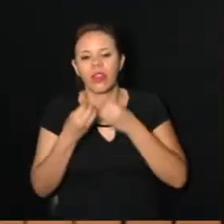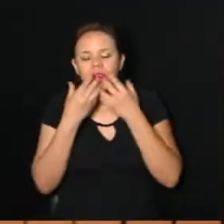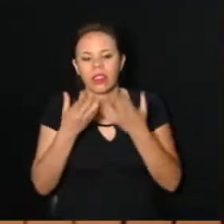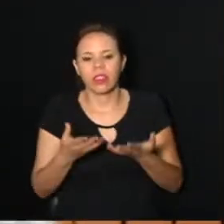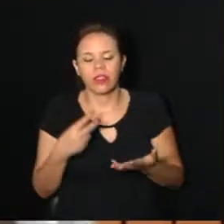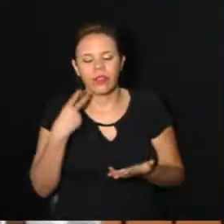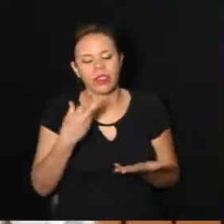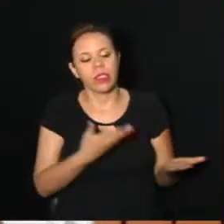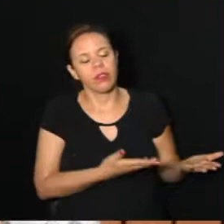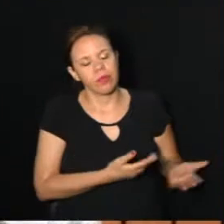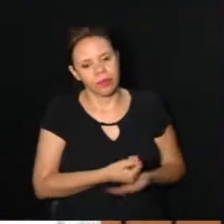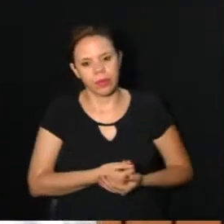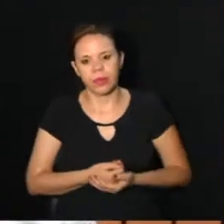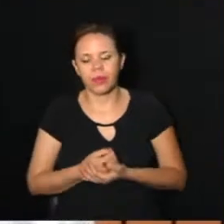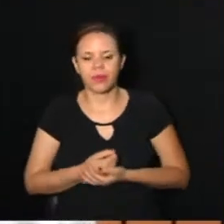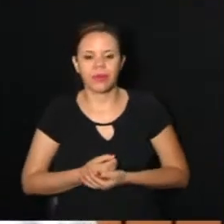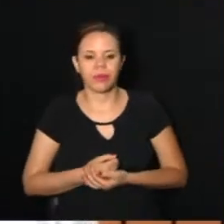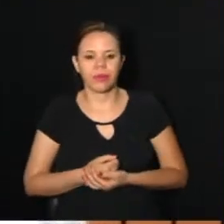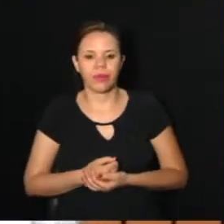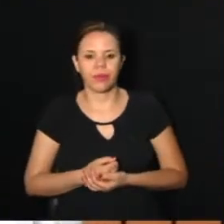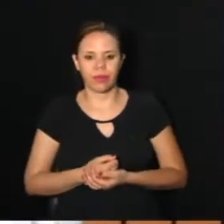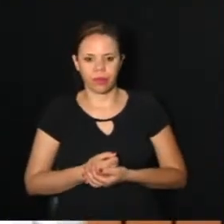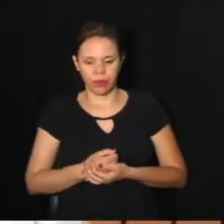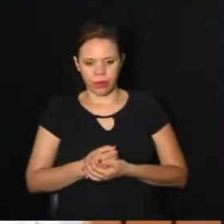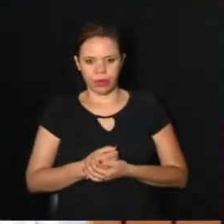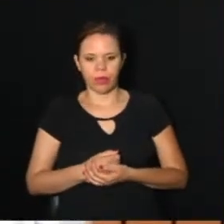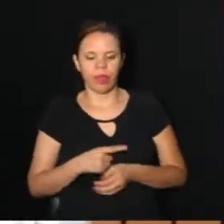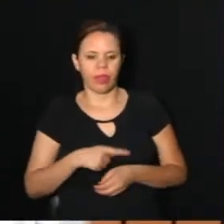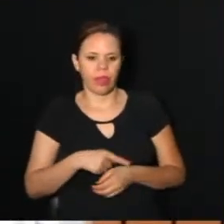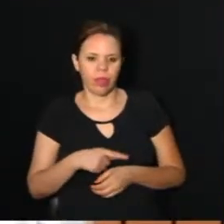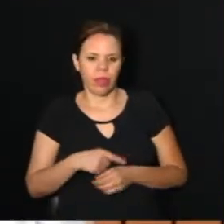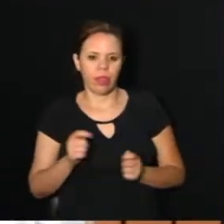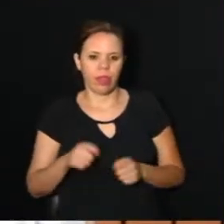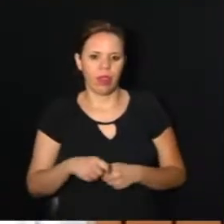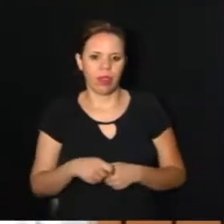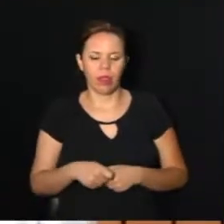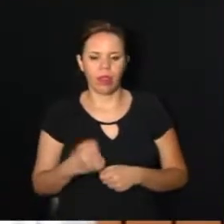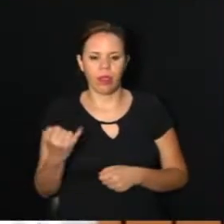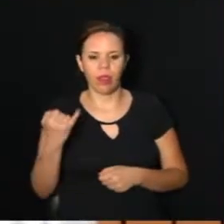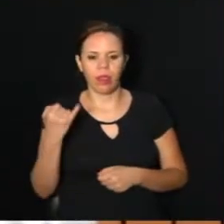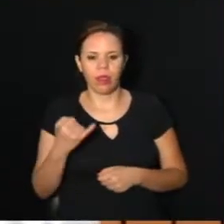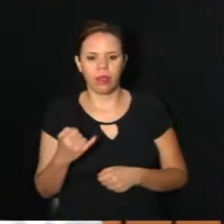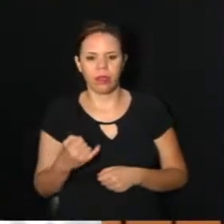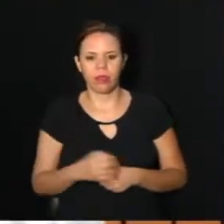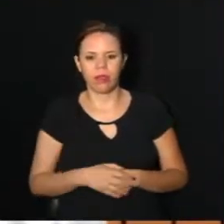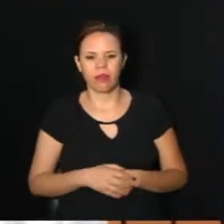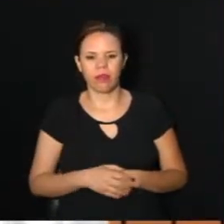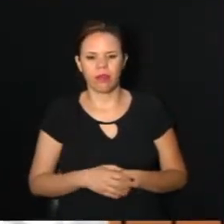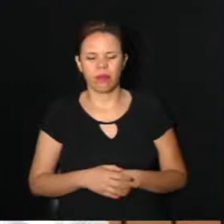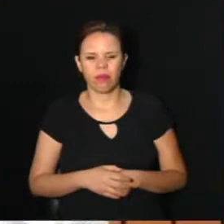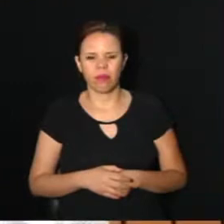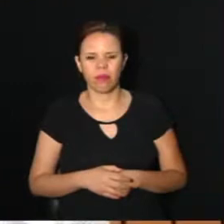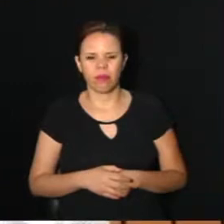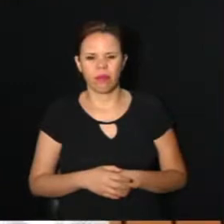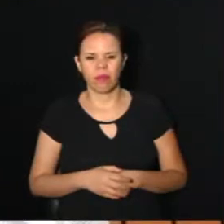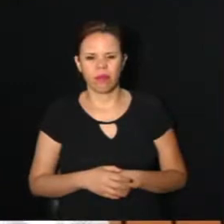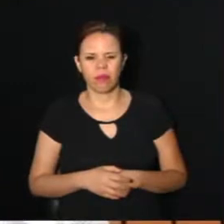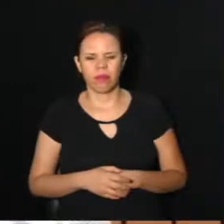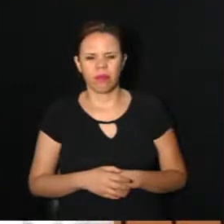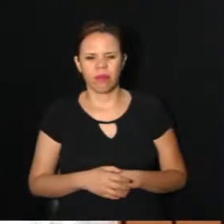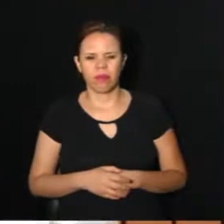vereador, se você ainda me permitir um tempinho, tem pontos importantes na lei, que eu acredito que muita gente ainda não leu.